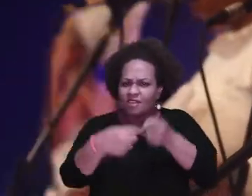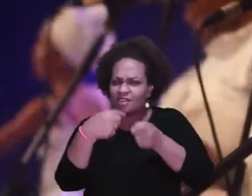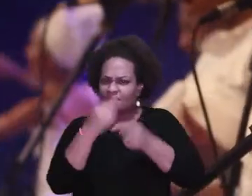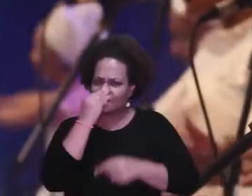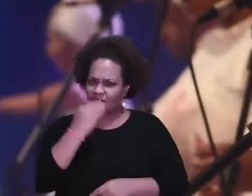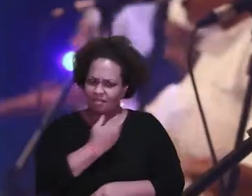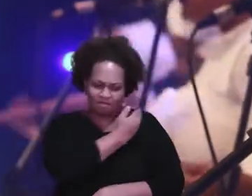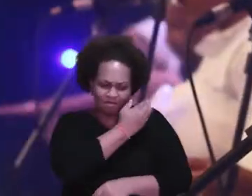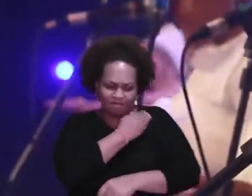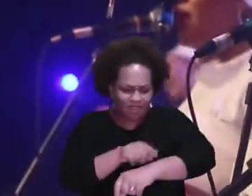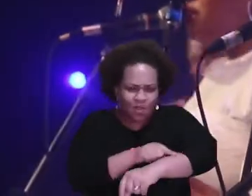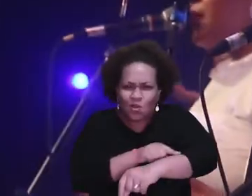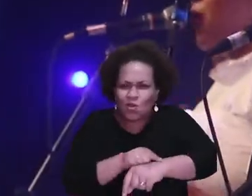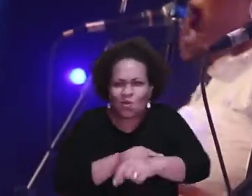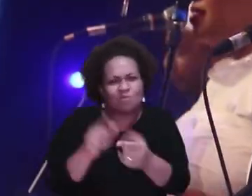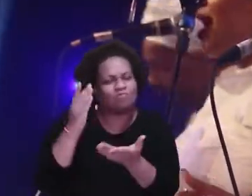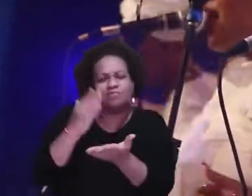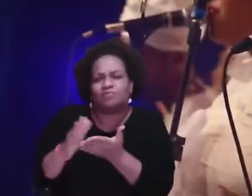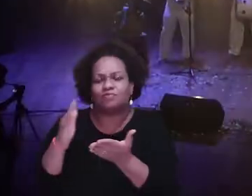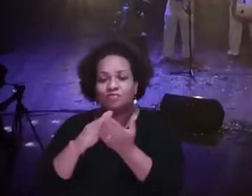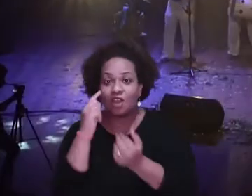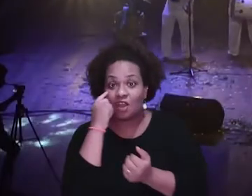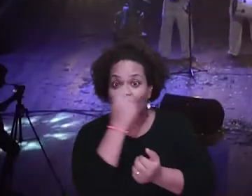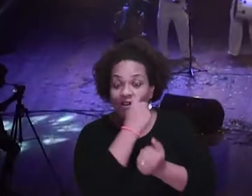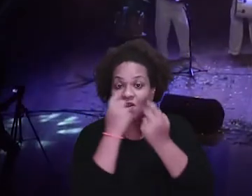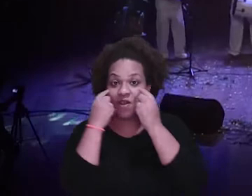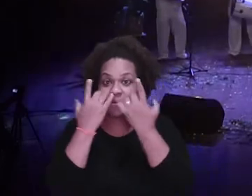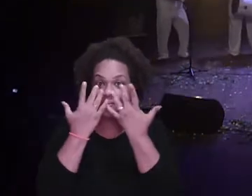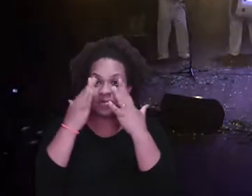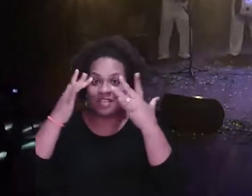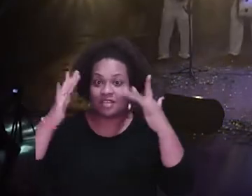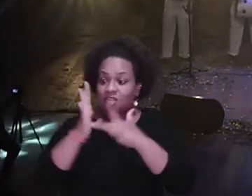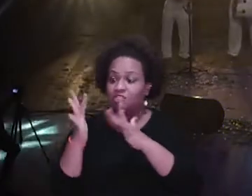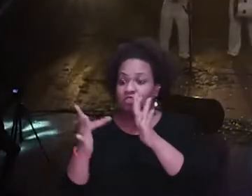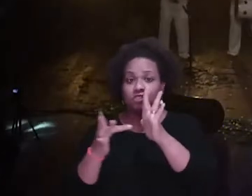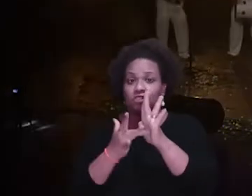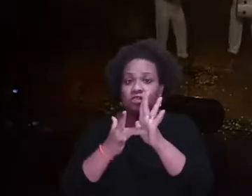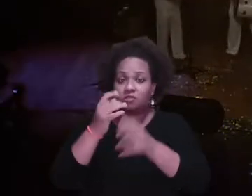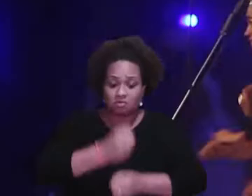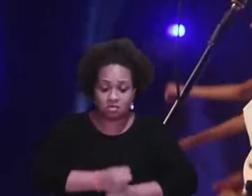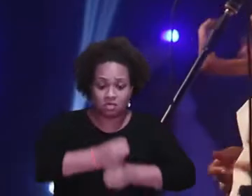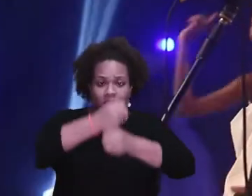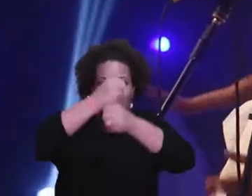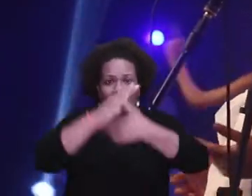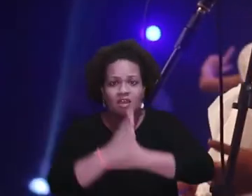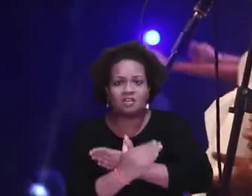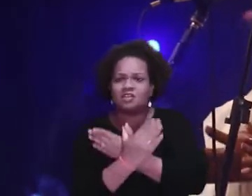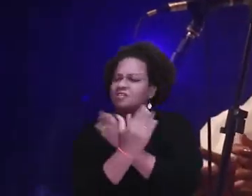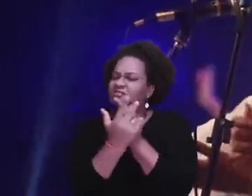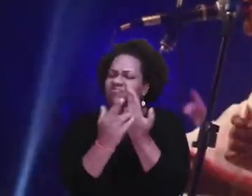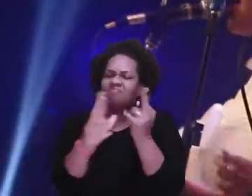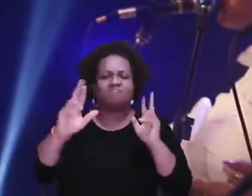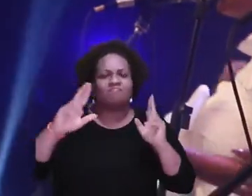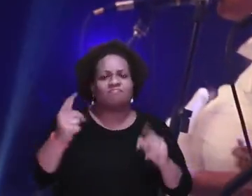Vida divina acordando de porta pegar o brilho dos olhos de Jesus falar então